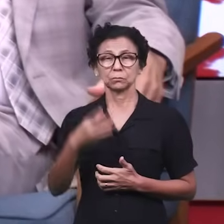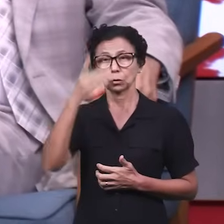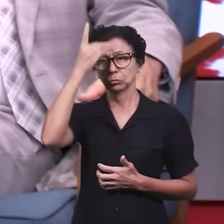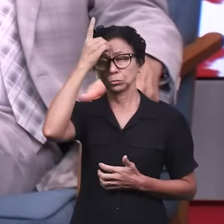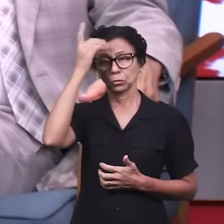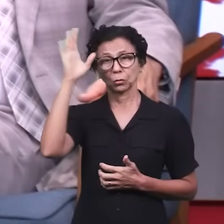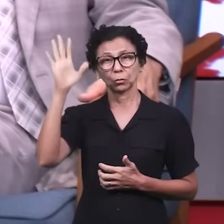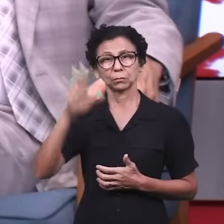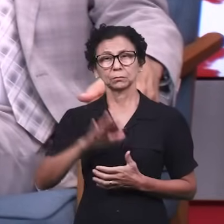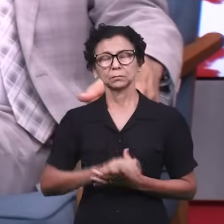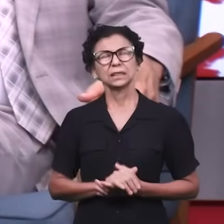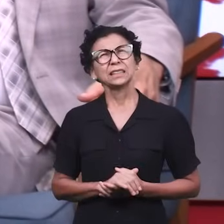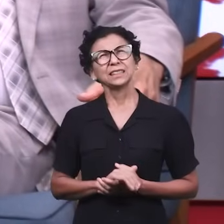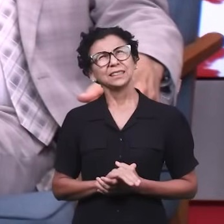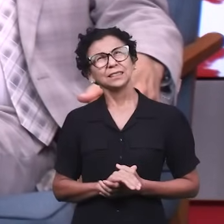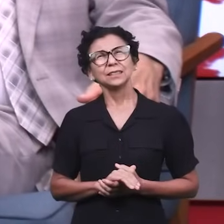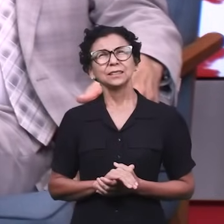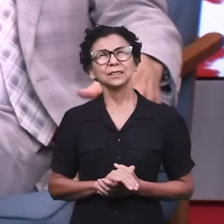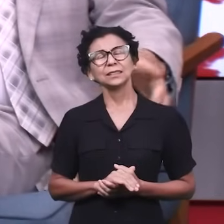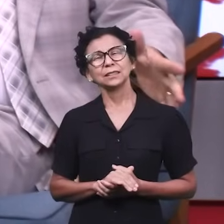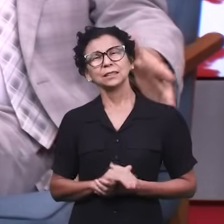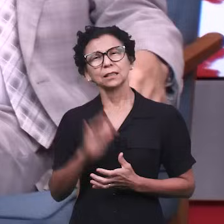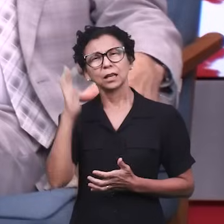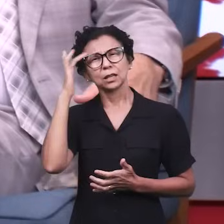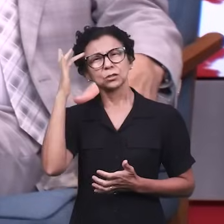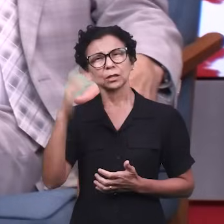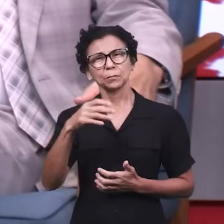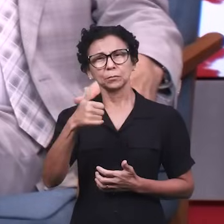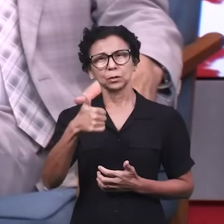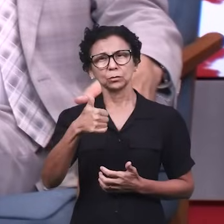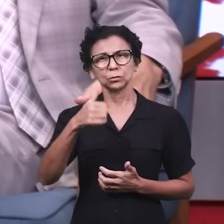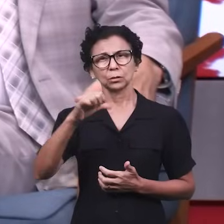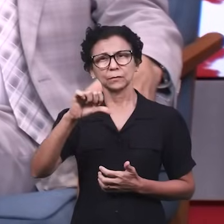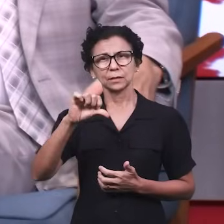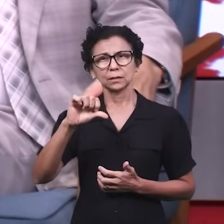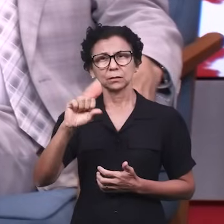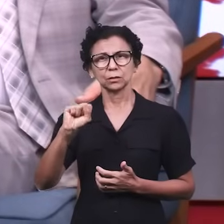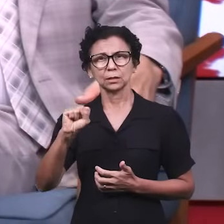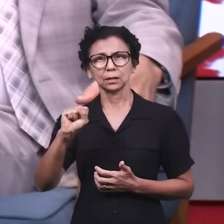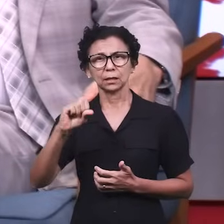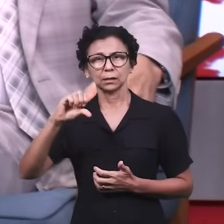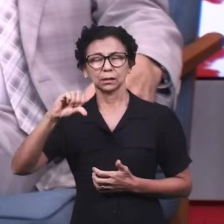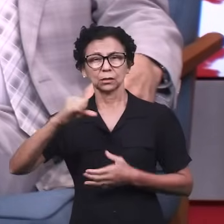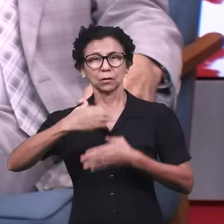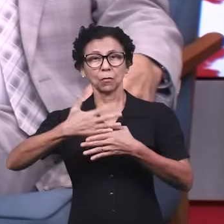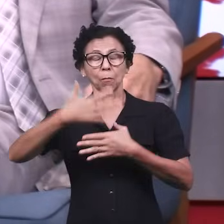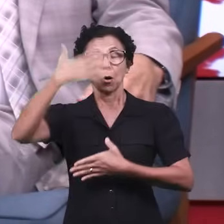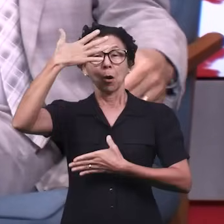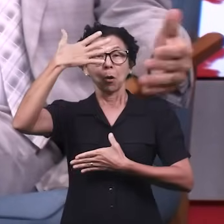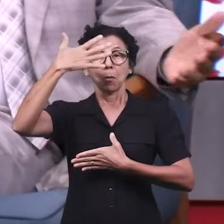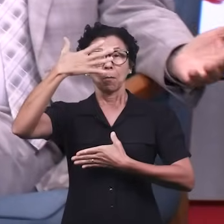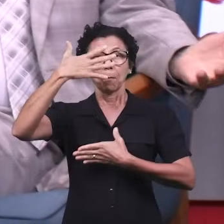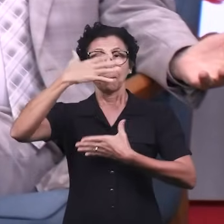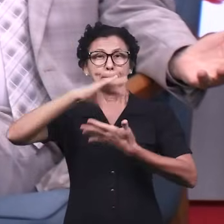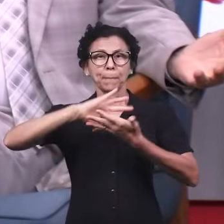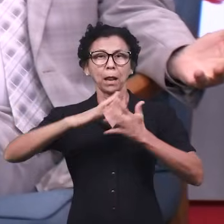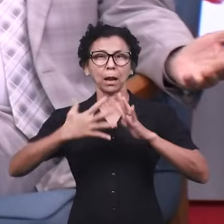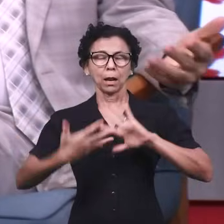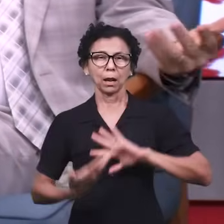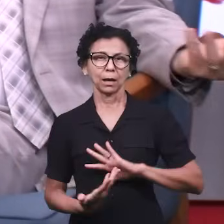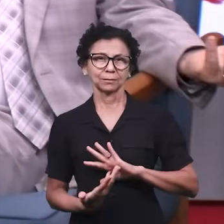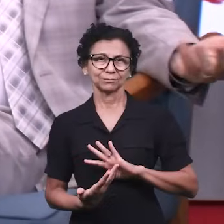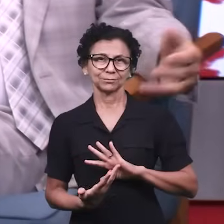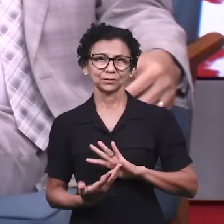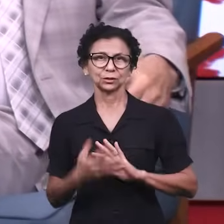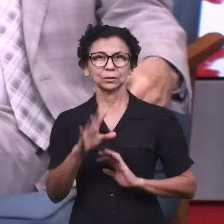ideia disso. Em 1989, se eu não me engano, o muro de Berlim caiu. E nós ficamos